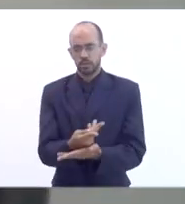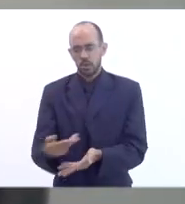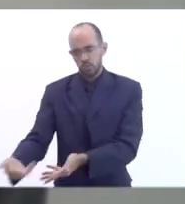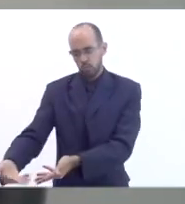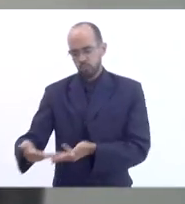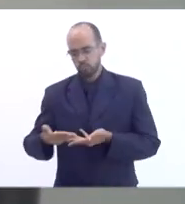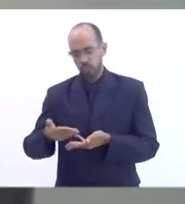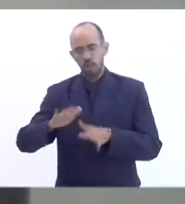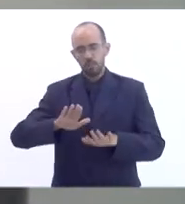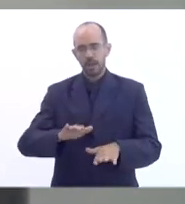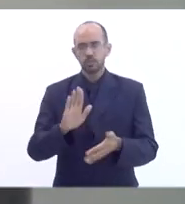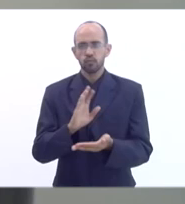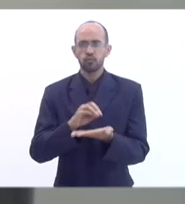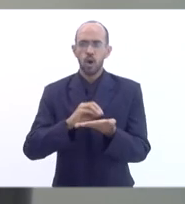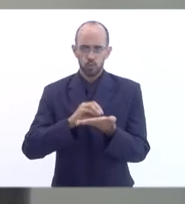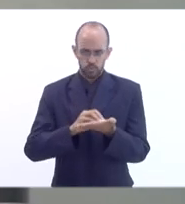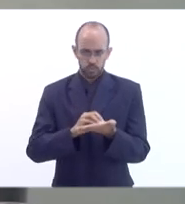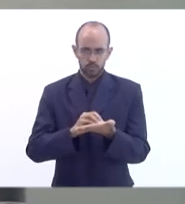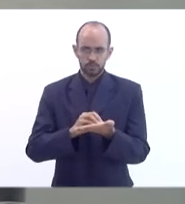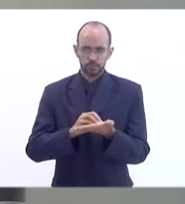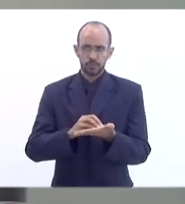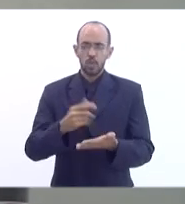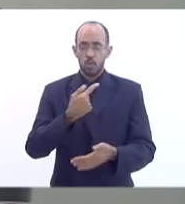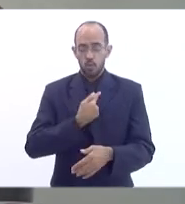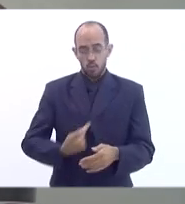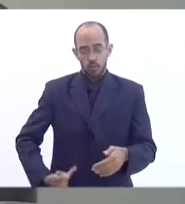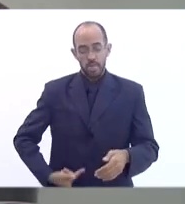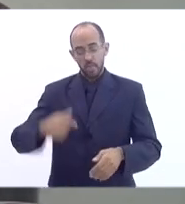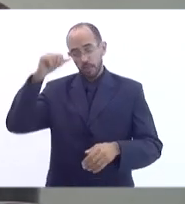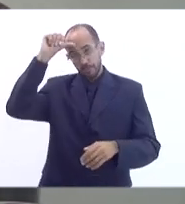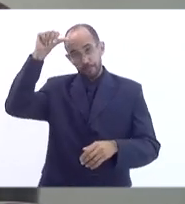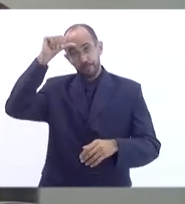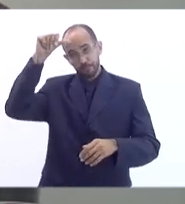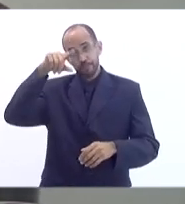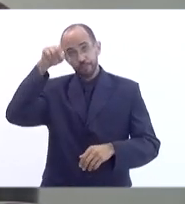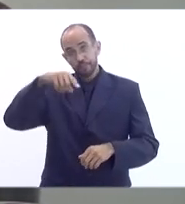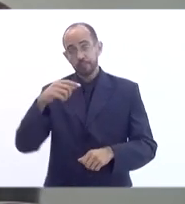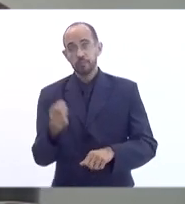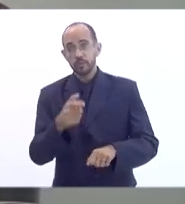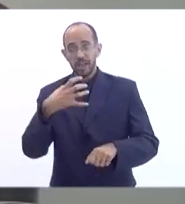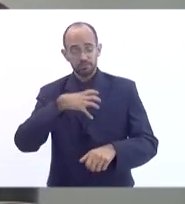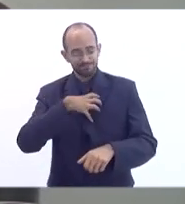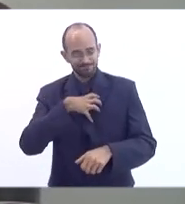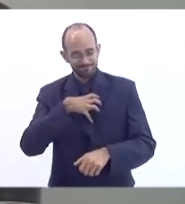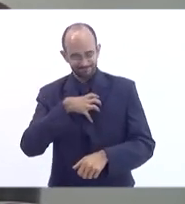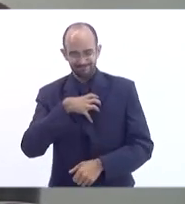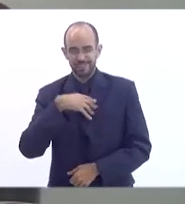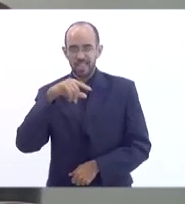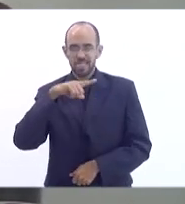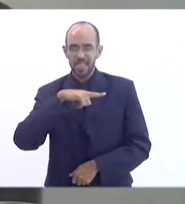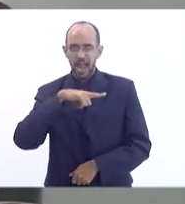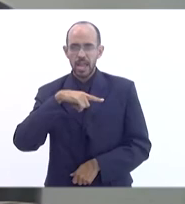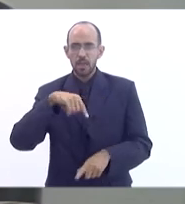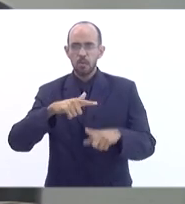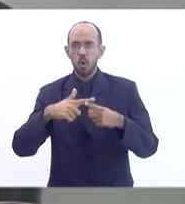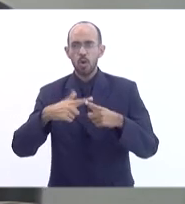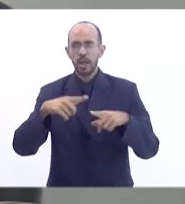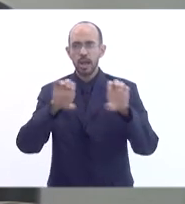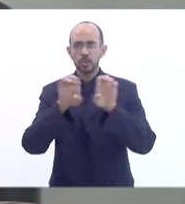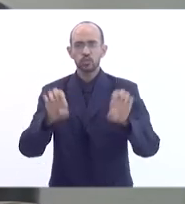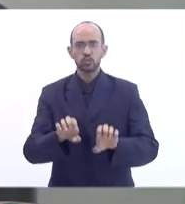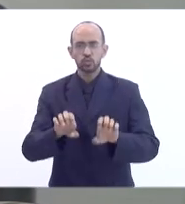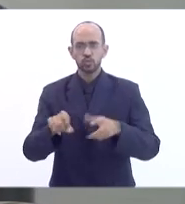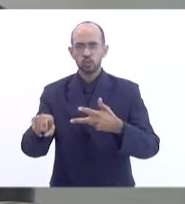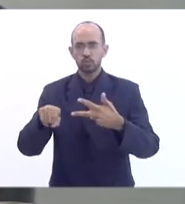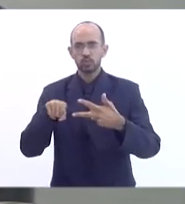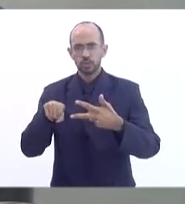vir quando eu falo que o governador colocasse tem se mostrado muito sensível é que as estruturas do Poder Executivo estão